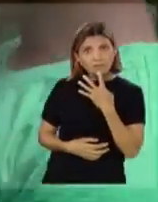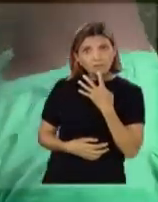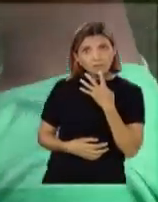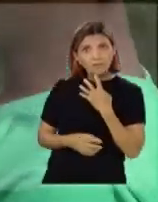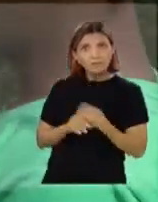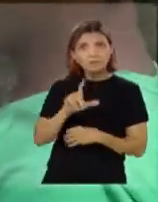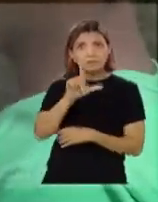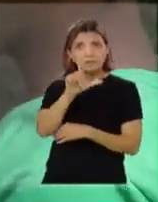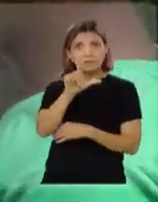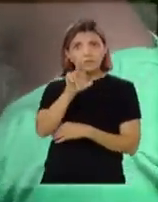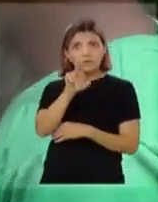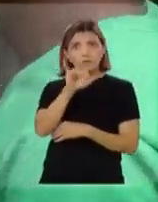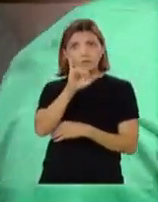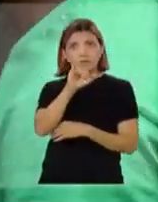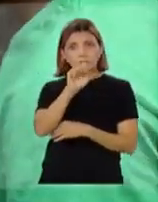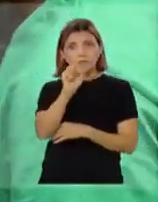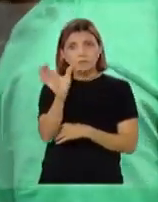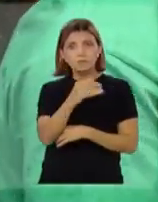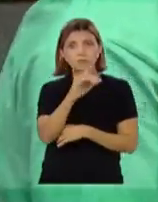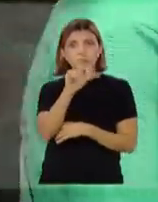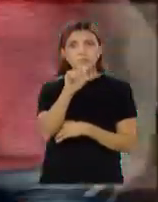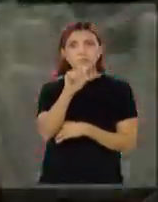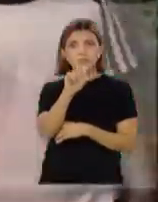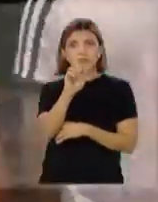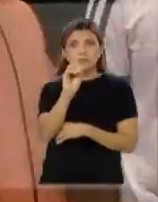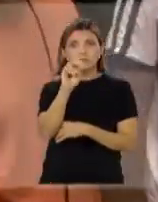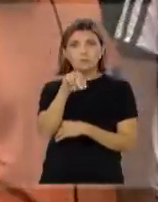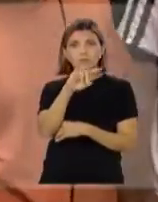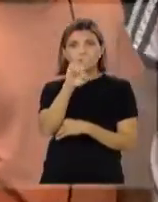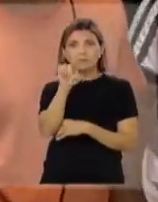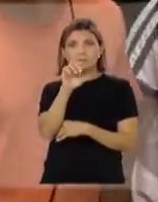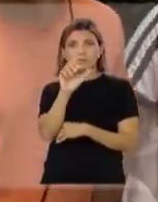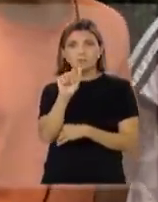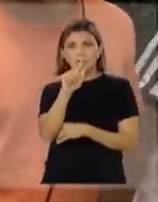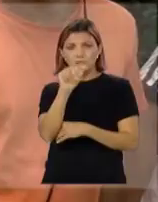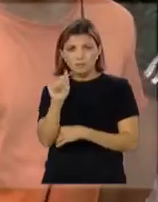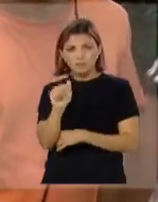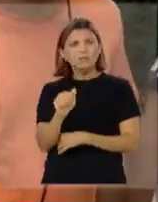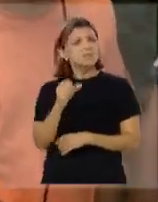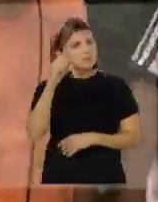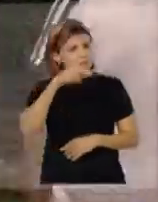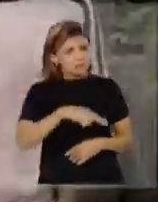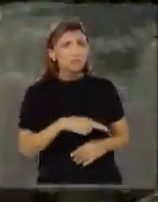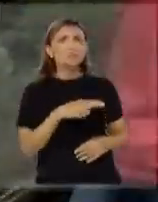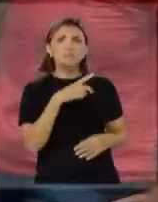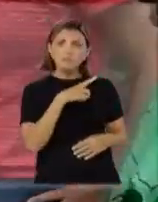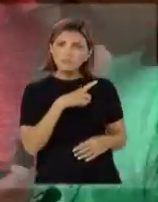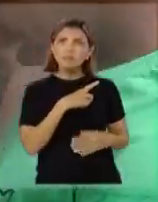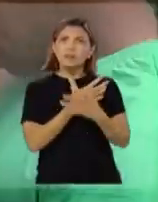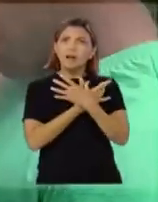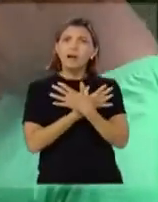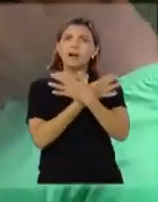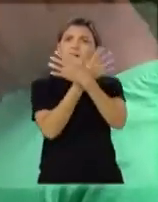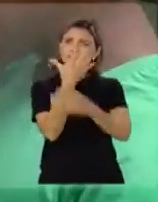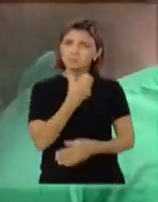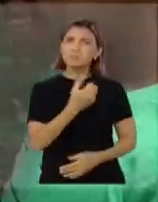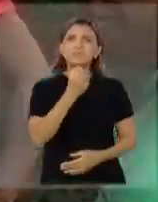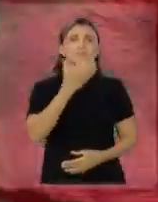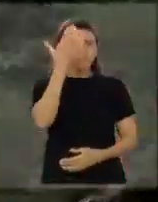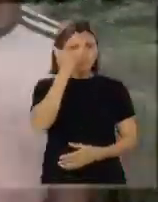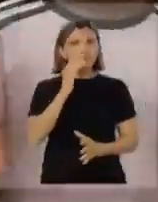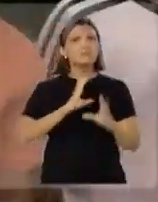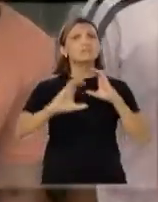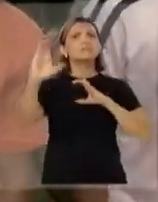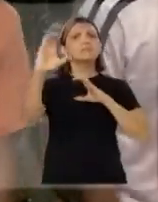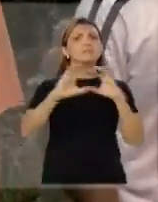alazão. Eita, menina arretada, conhece Luiz Gonzaga? É claro, Tonho. Quem não sabe cantar Asa Branca? É quase tão conhecido quanto, sei lá,